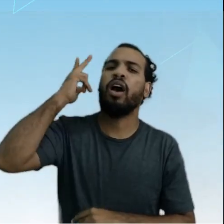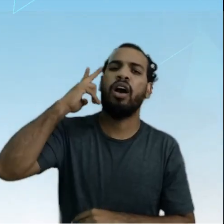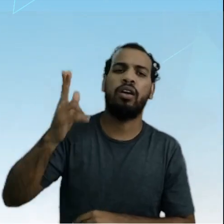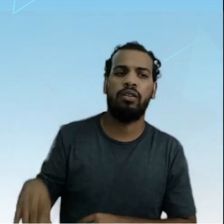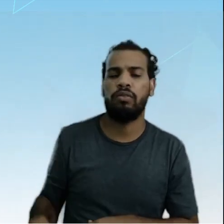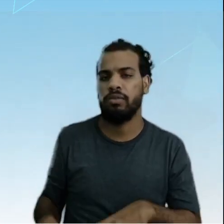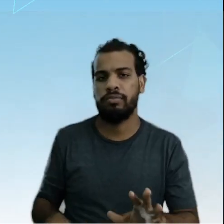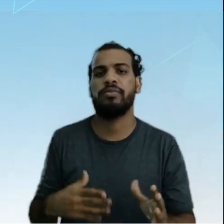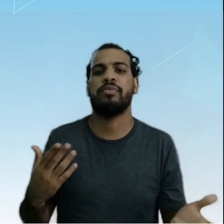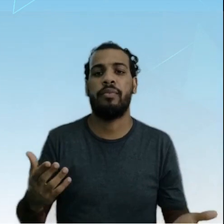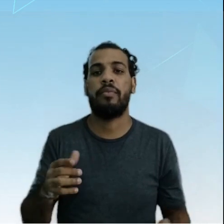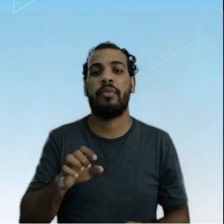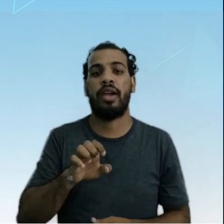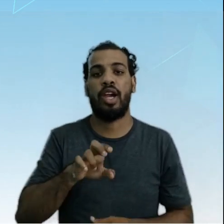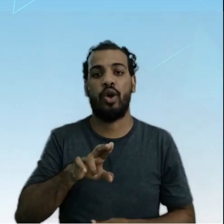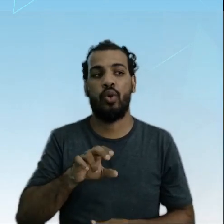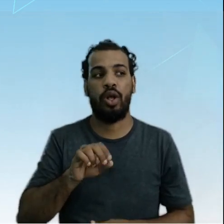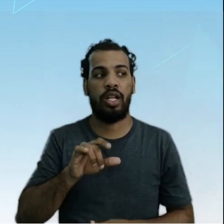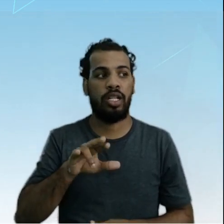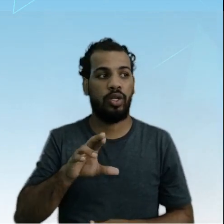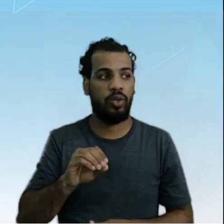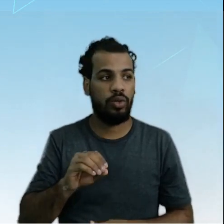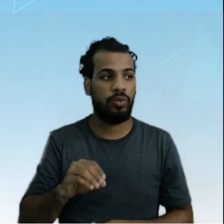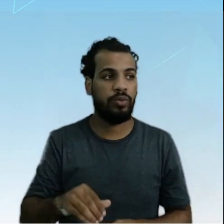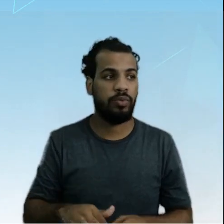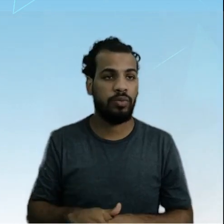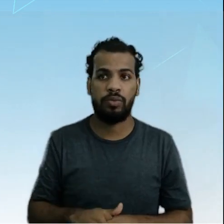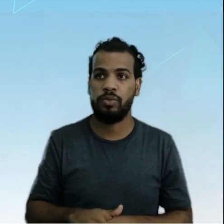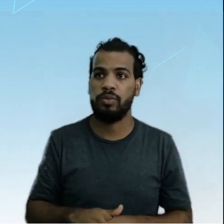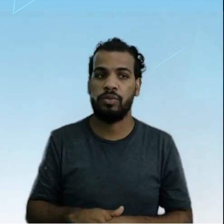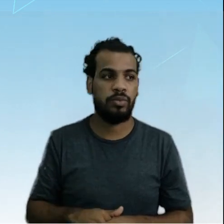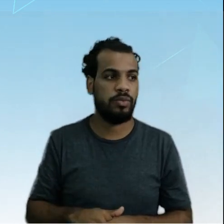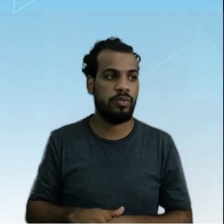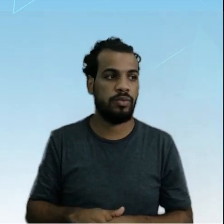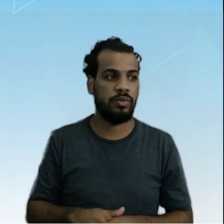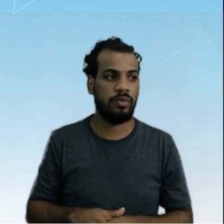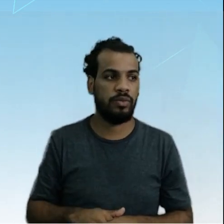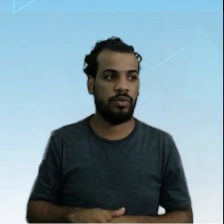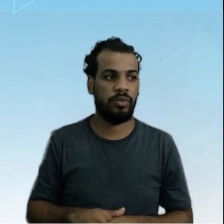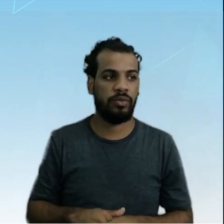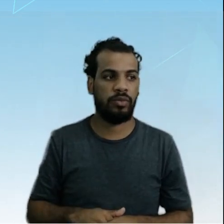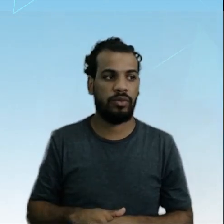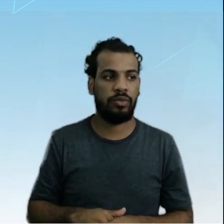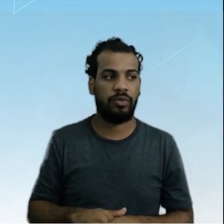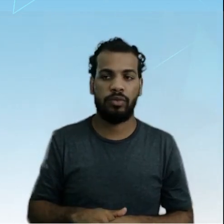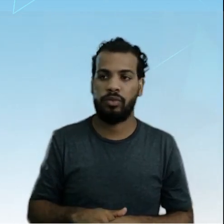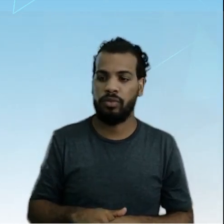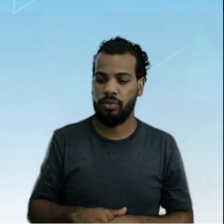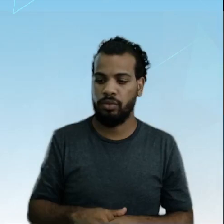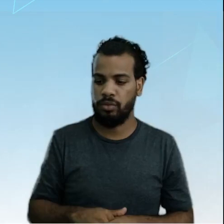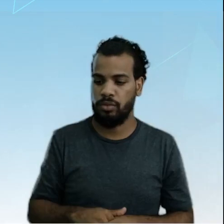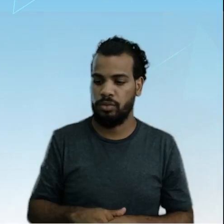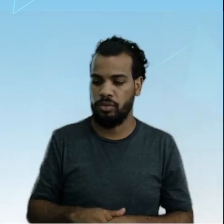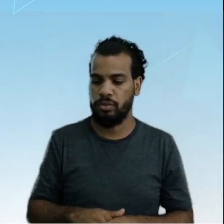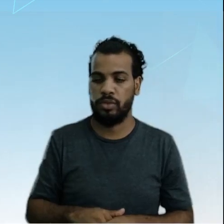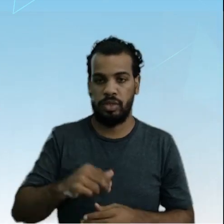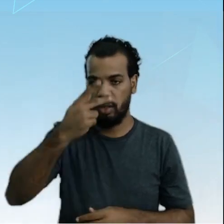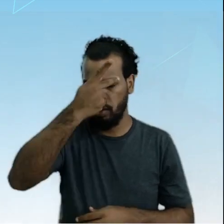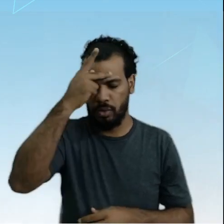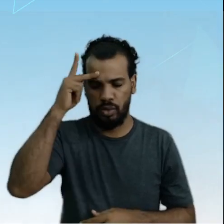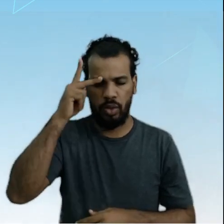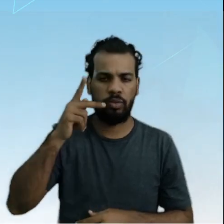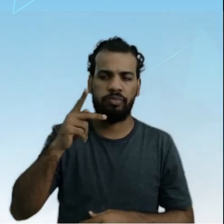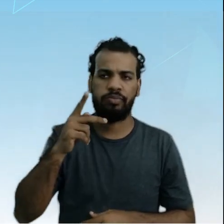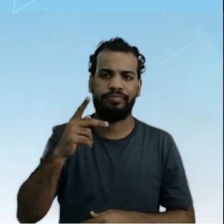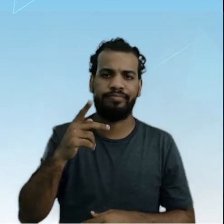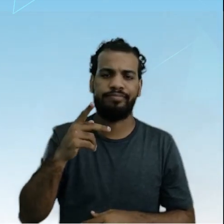E o eu lírico, ele fala aqui o seguinte: eu fico aqui esperando outro batuque. As pessoas que não